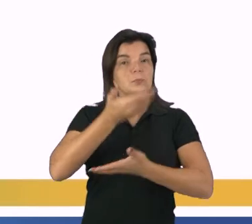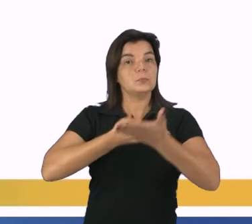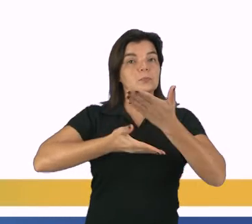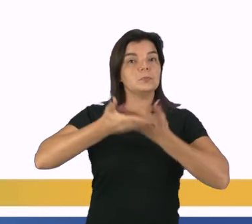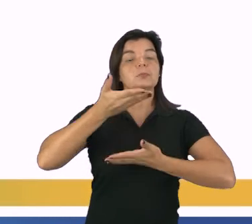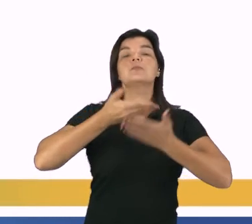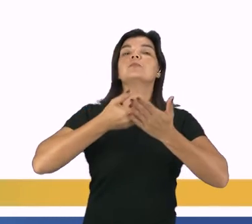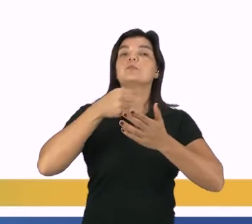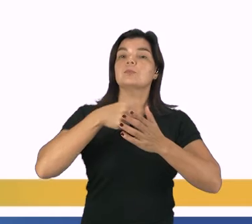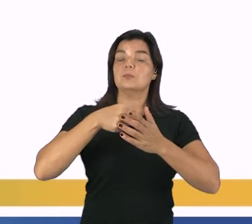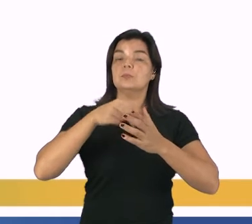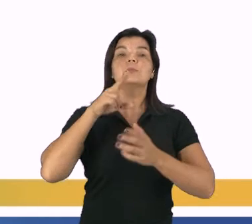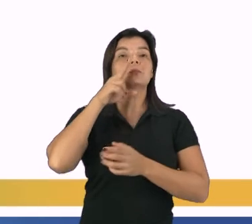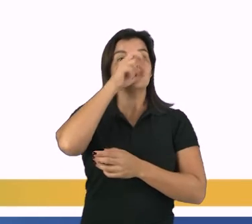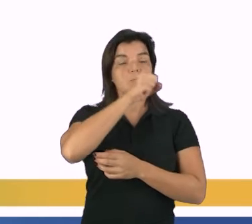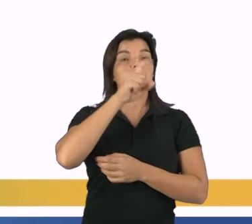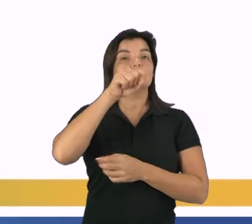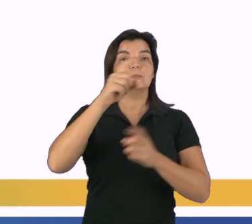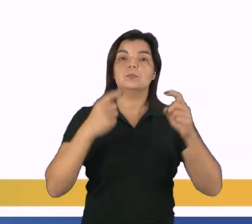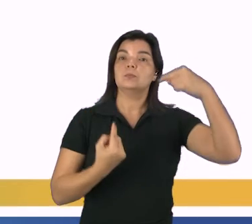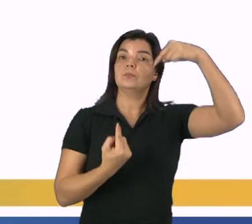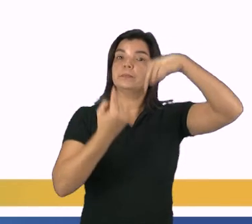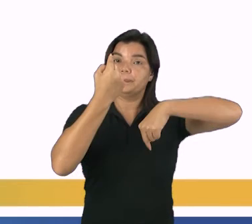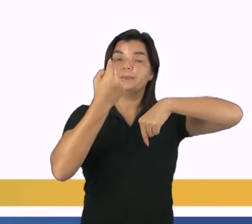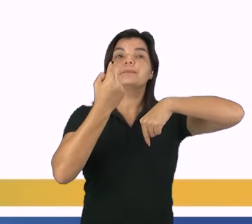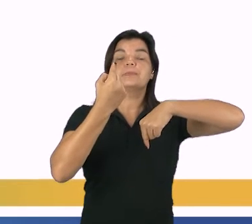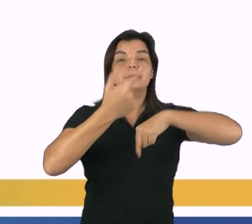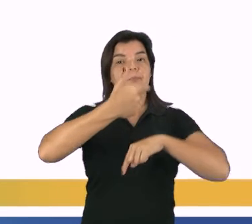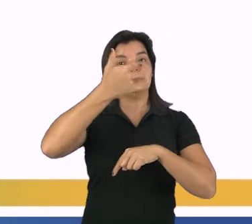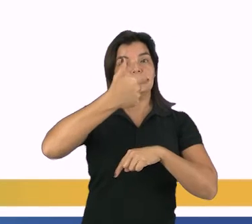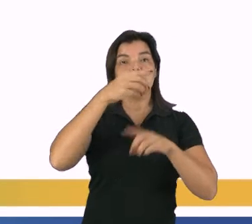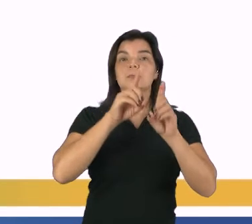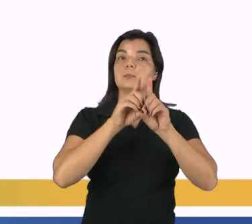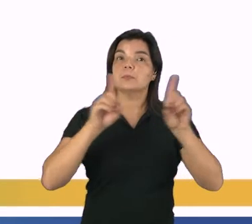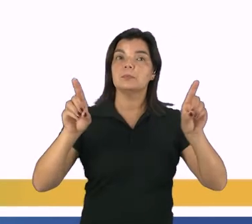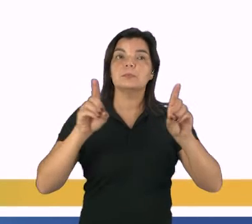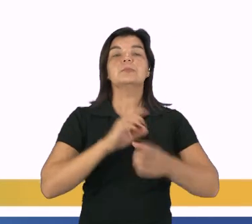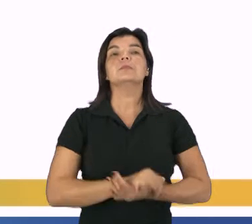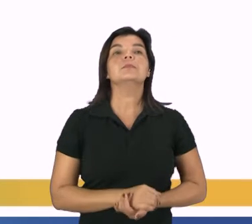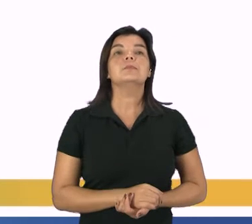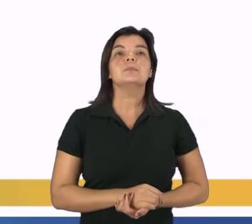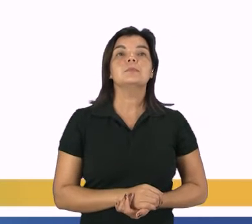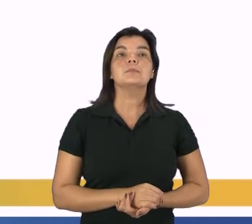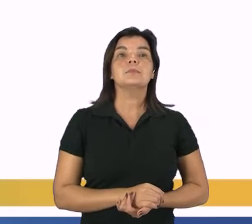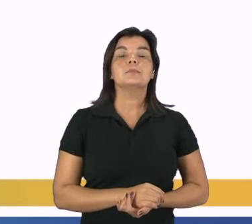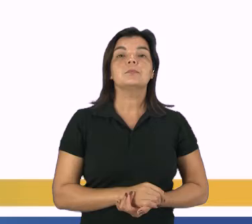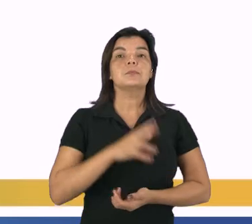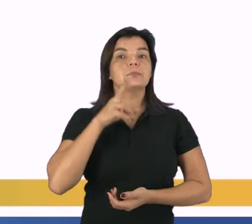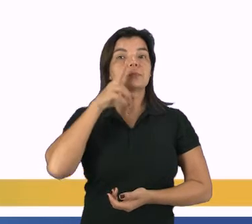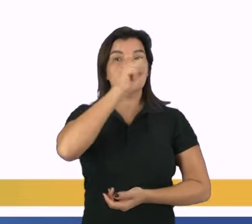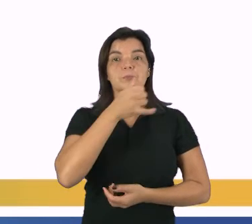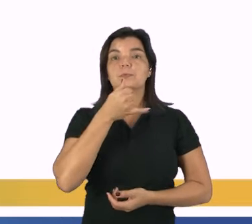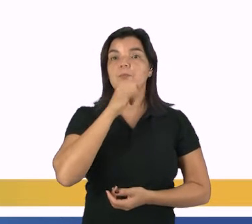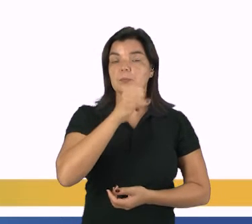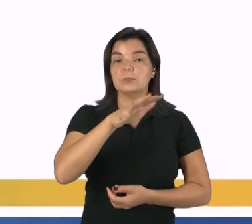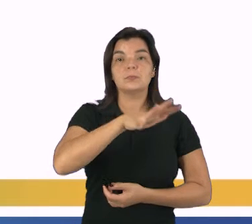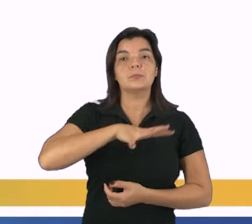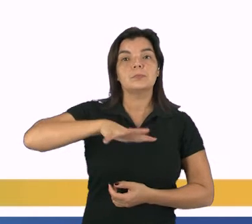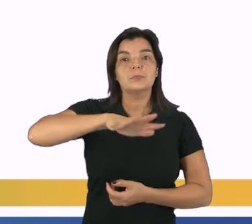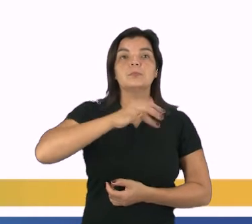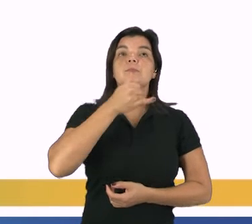3d, 9 vezes menor. Tá? 9 ao quadrado de 3. 4d, 16 vezes menor. Tudo